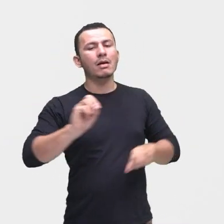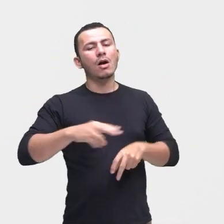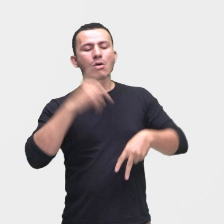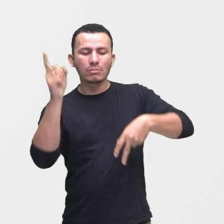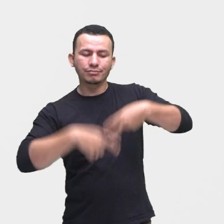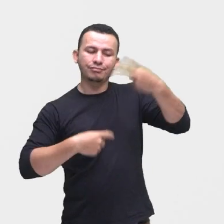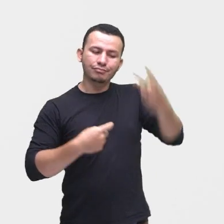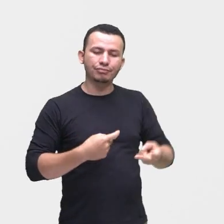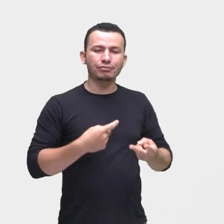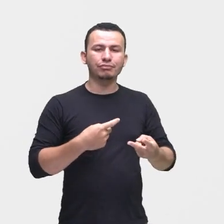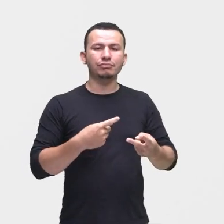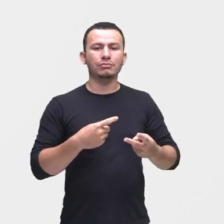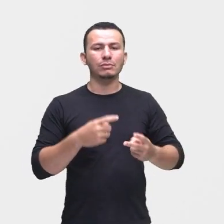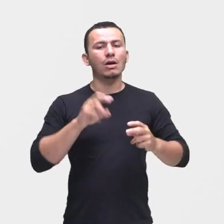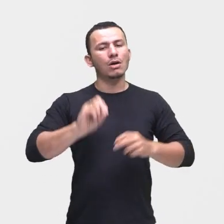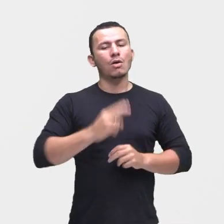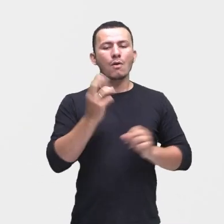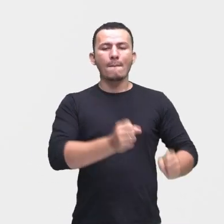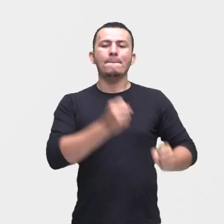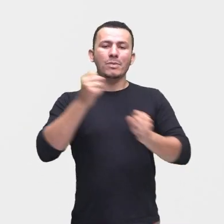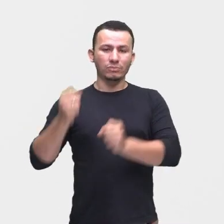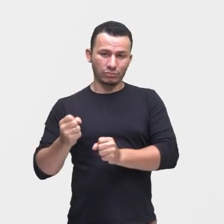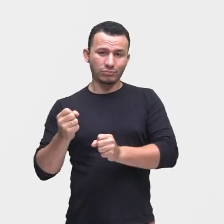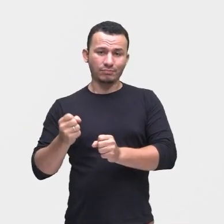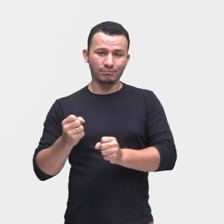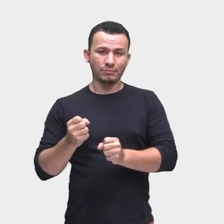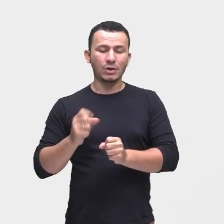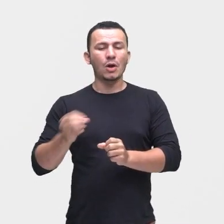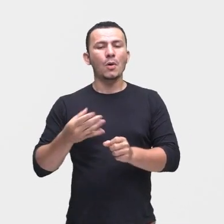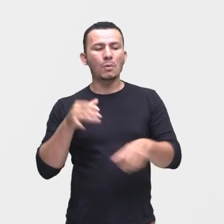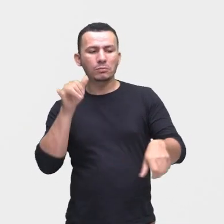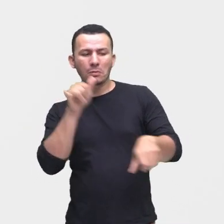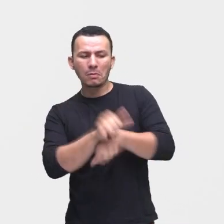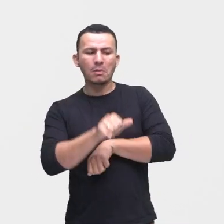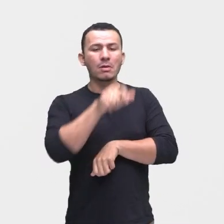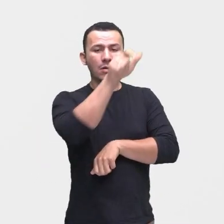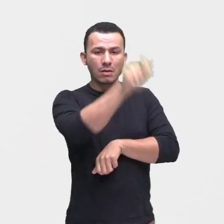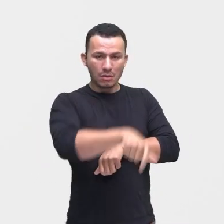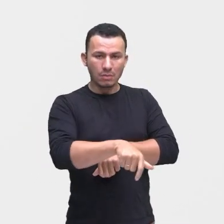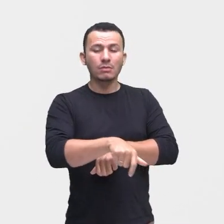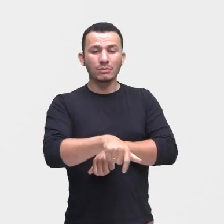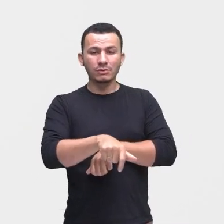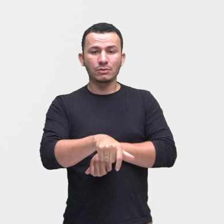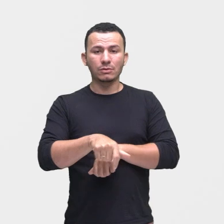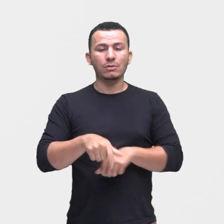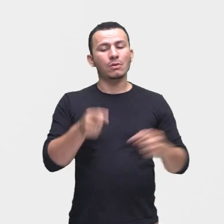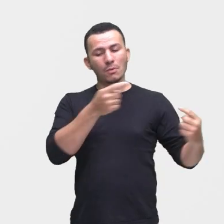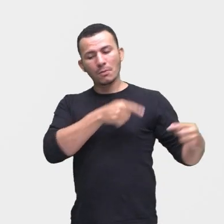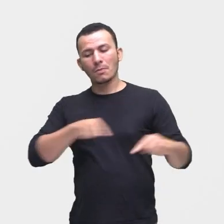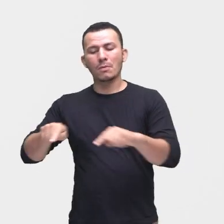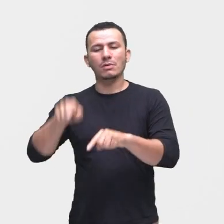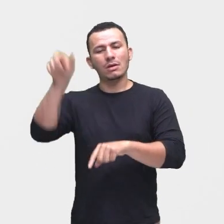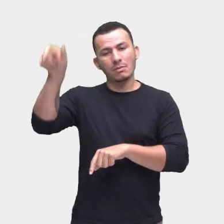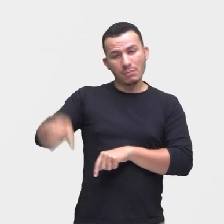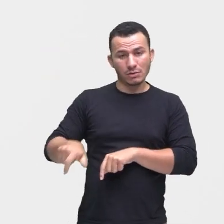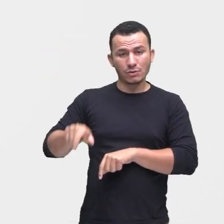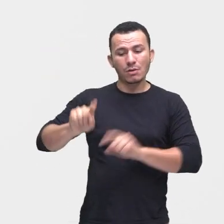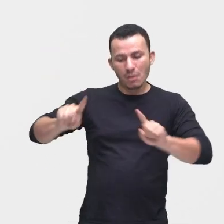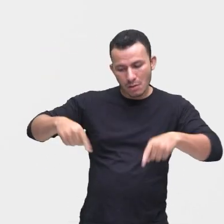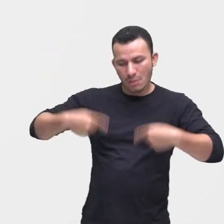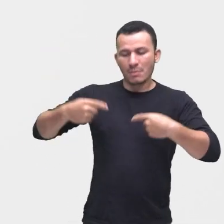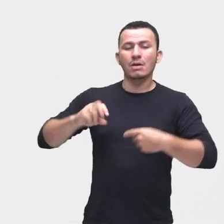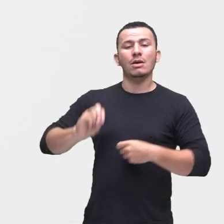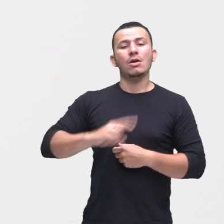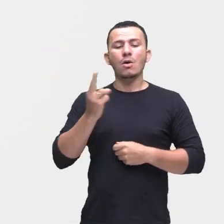física ou do poder, real ou em ameaça contra si próprio, contra outra pessoa ou contra